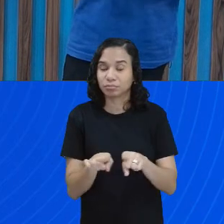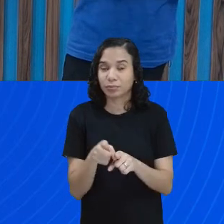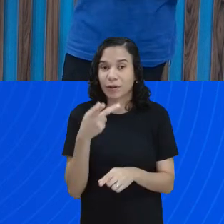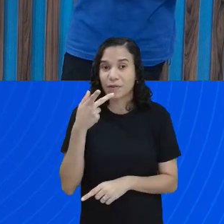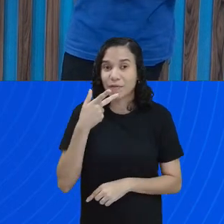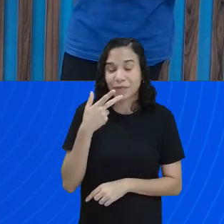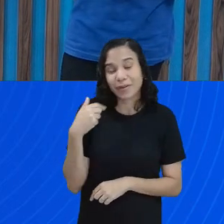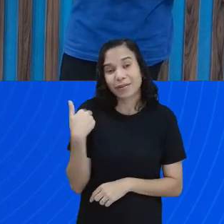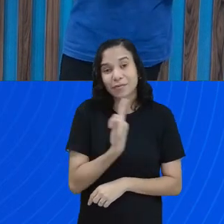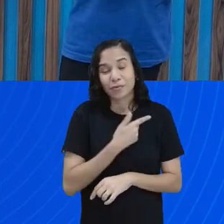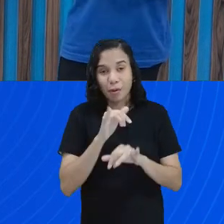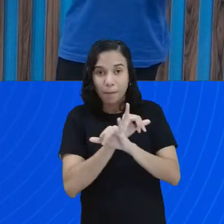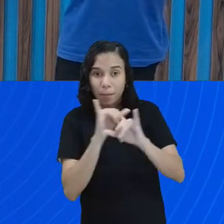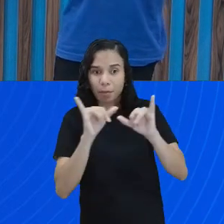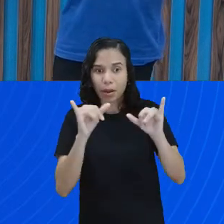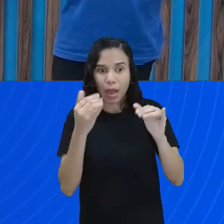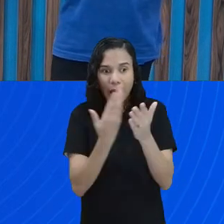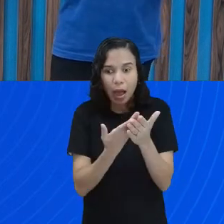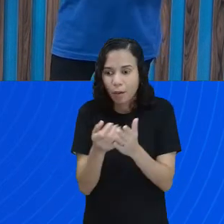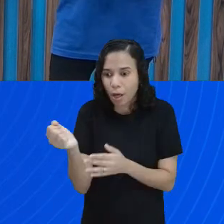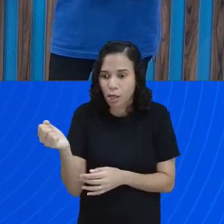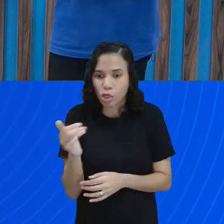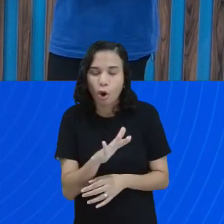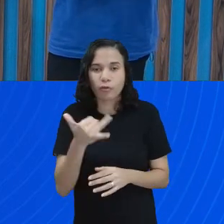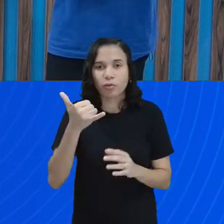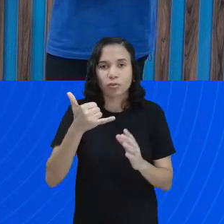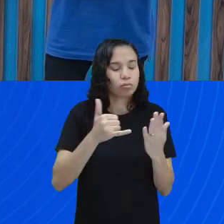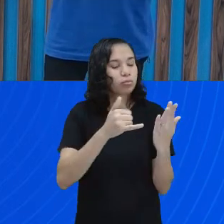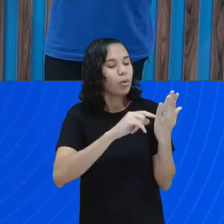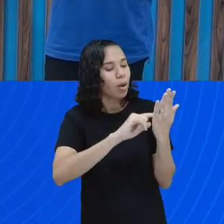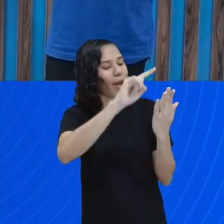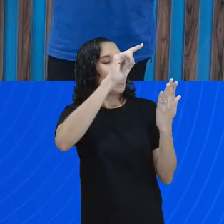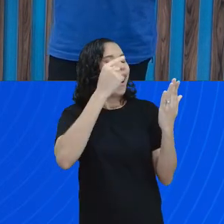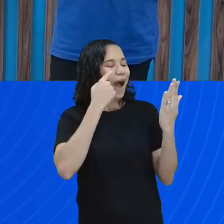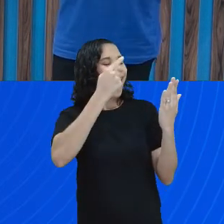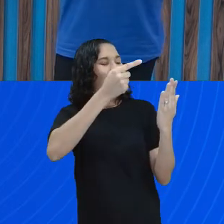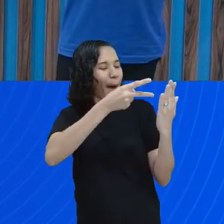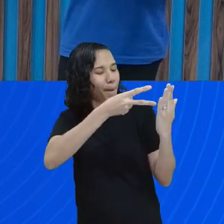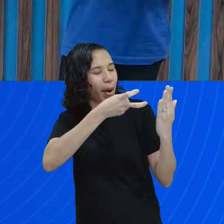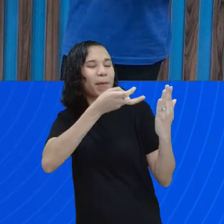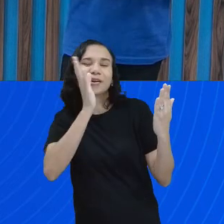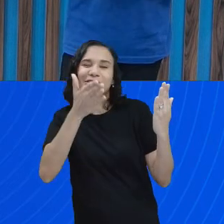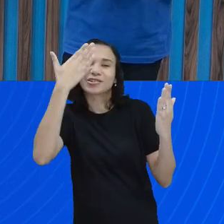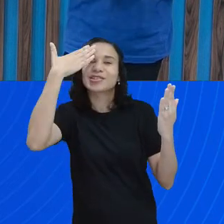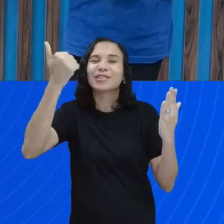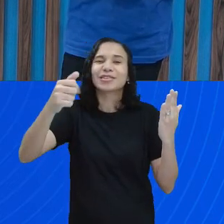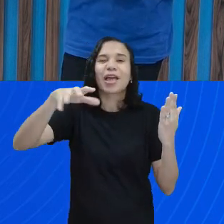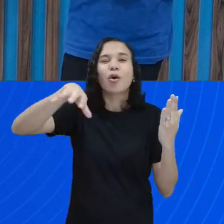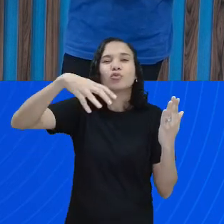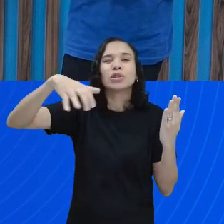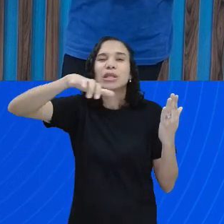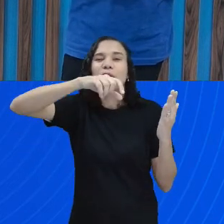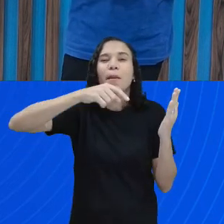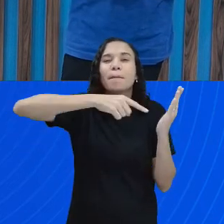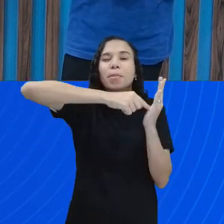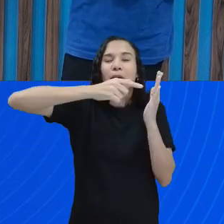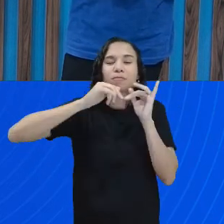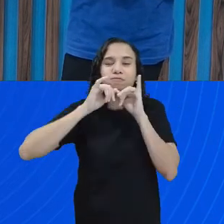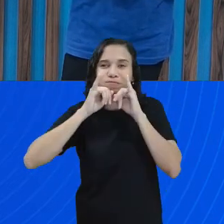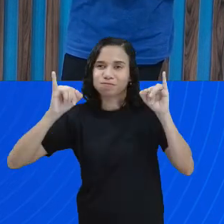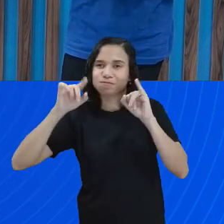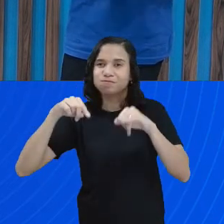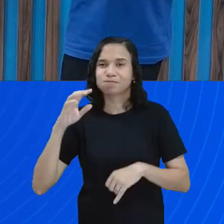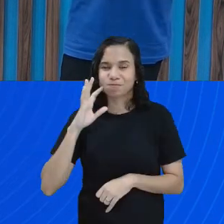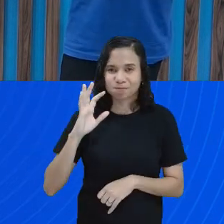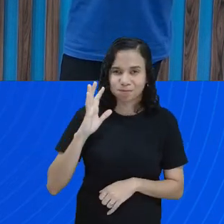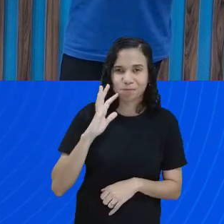lá nos sininhos das notificações, porque quando tiver aula de Ricardinho ou de qualquer outro professor aqui do Educa Recife, você já vai perceber, ele vai notificar vocês aí, vai ser